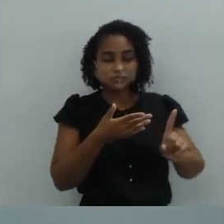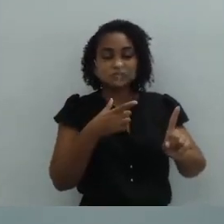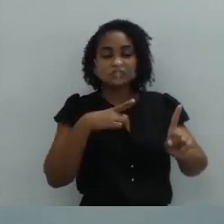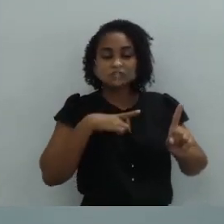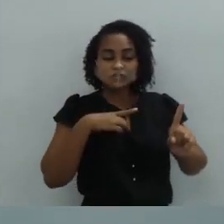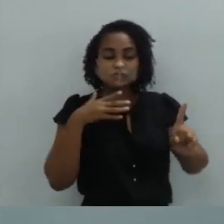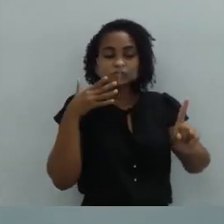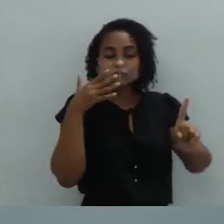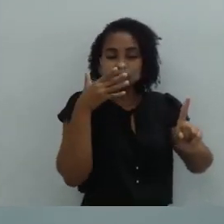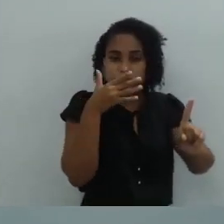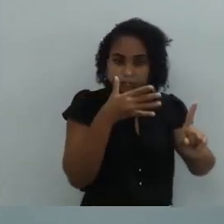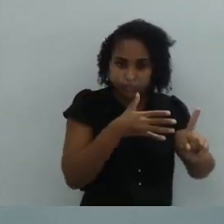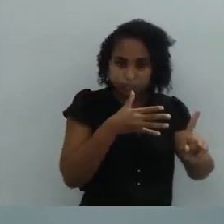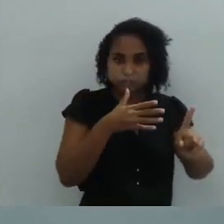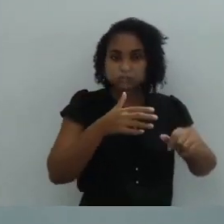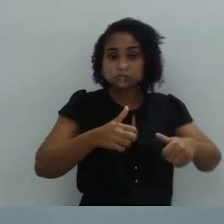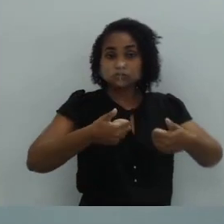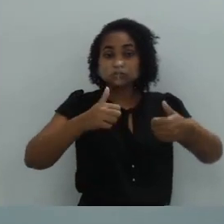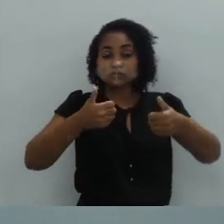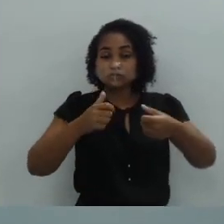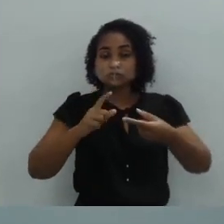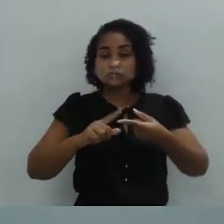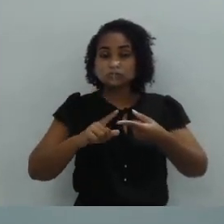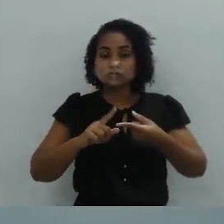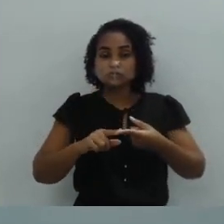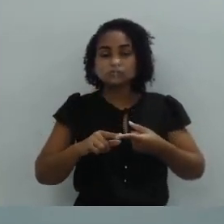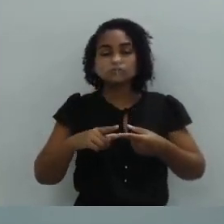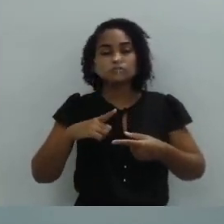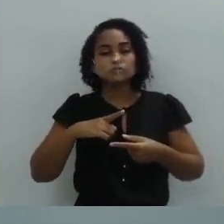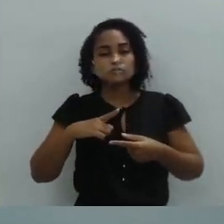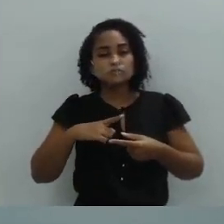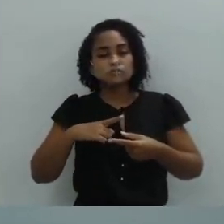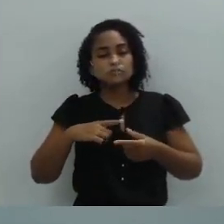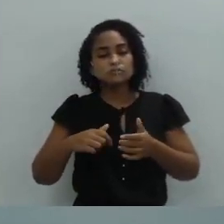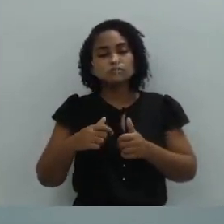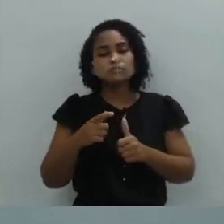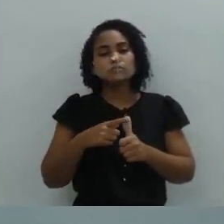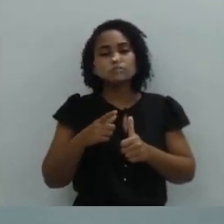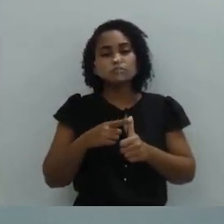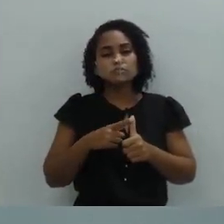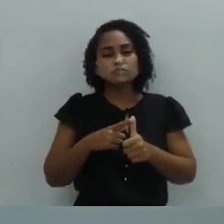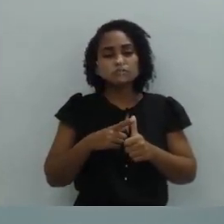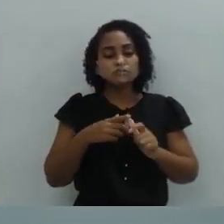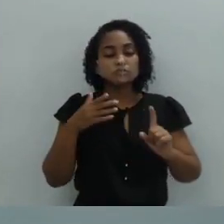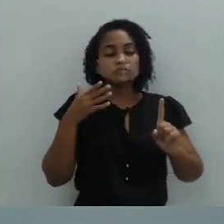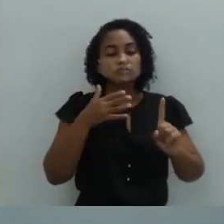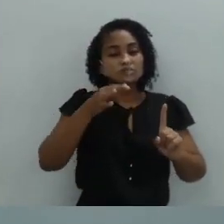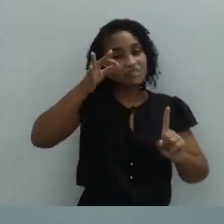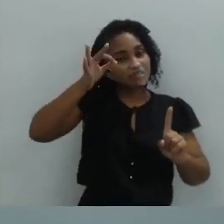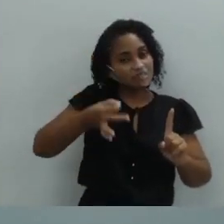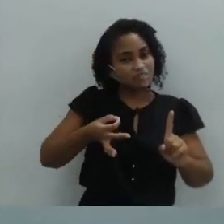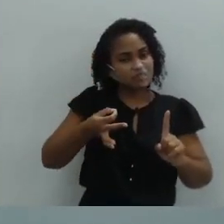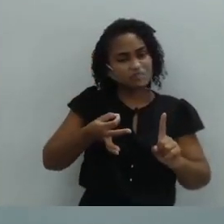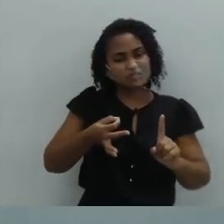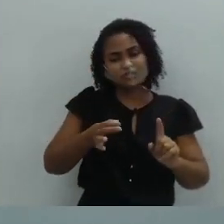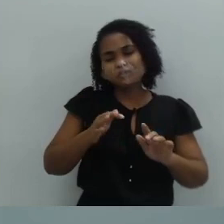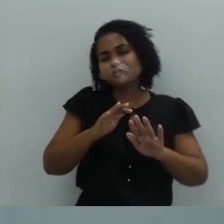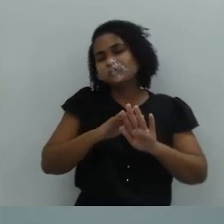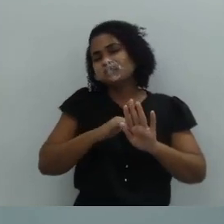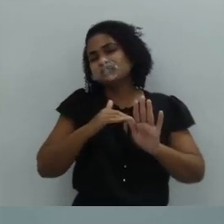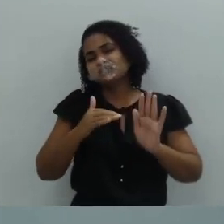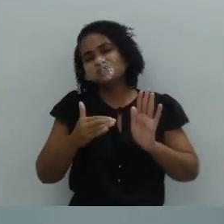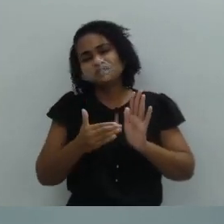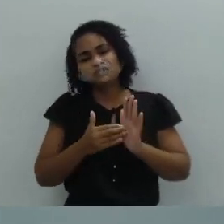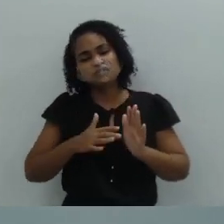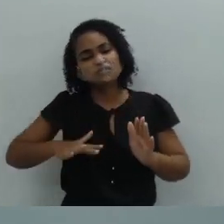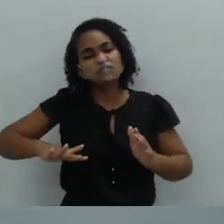para reivindicar essa melhoria, eu tenho que tratá-la primeiramente pelo pronome de tratamento. Isso é para tudo, não é só no